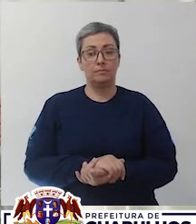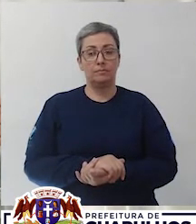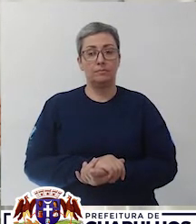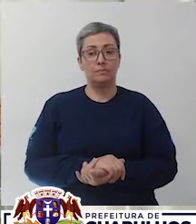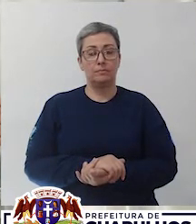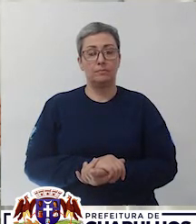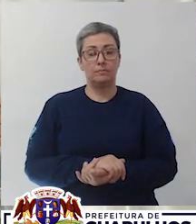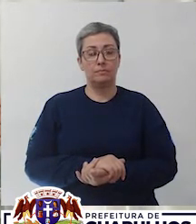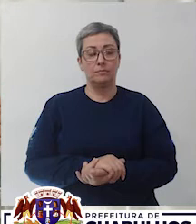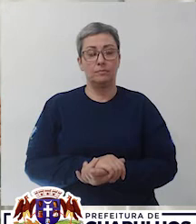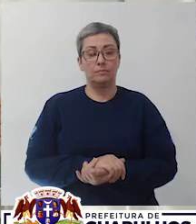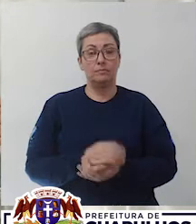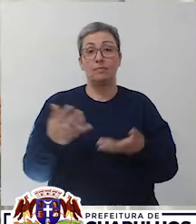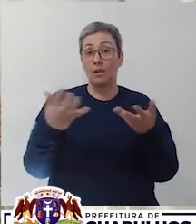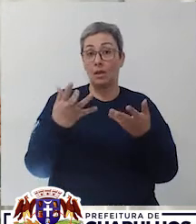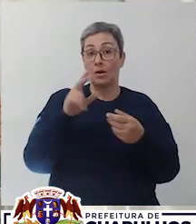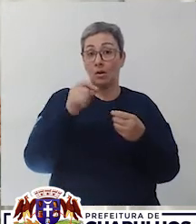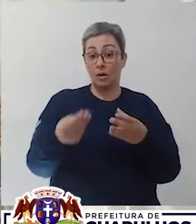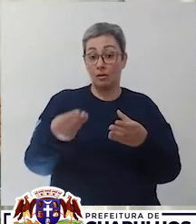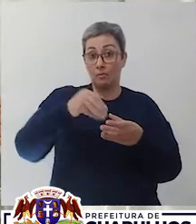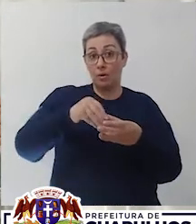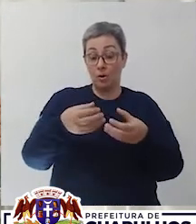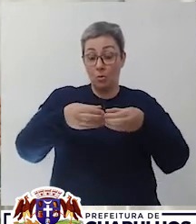Agora vamos acrescentar os ovos.